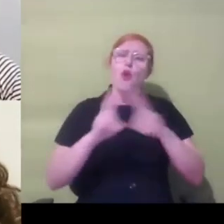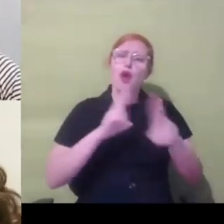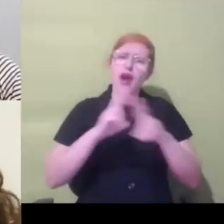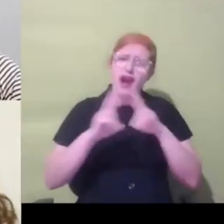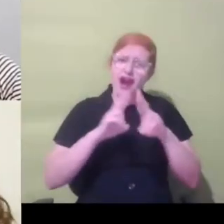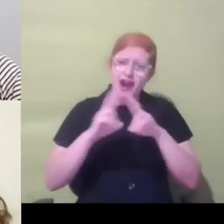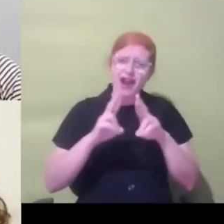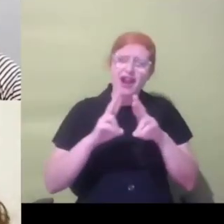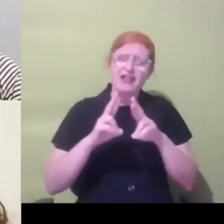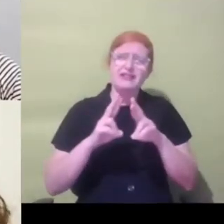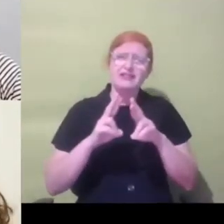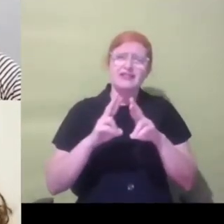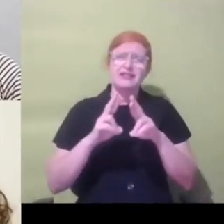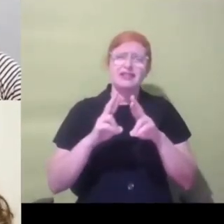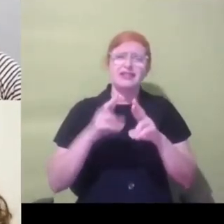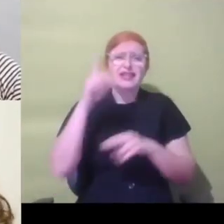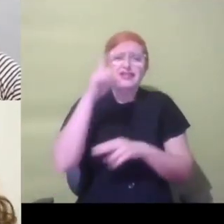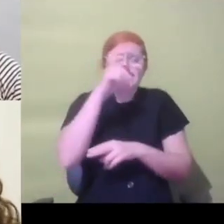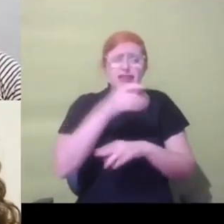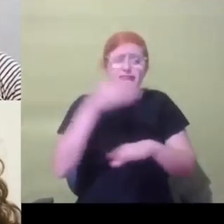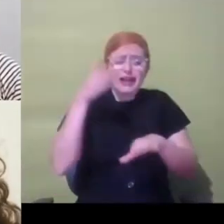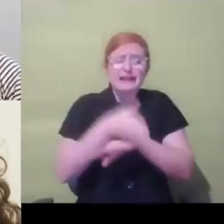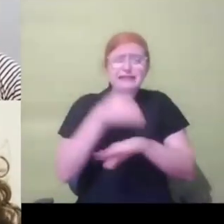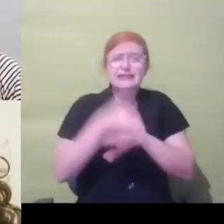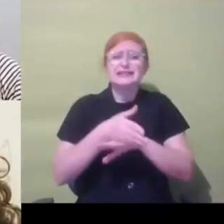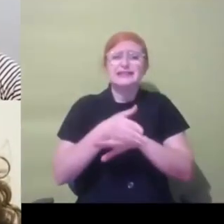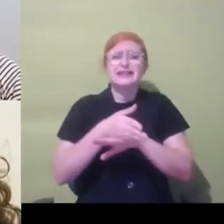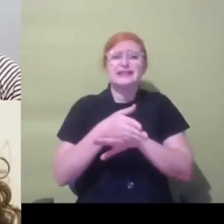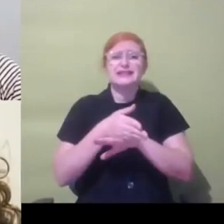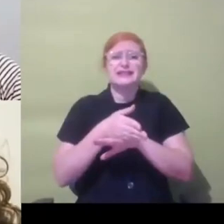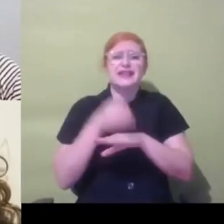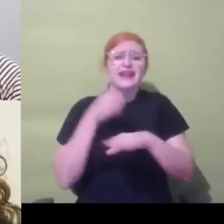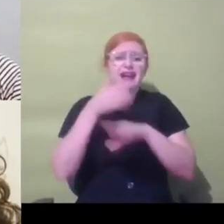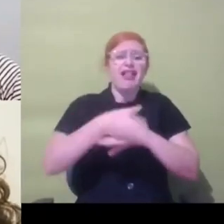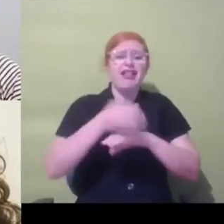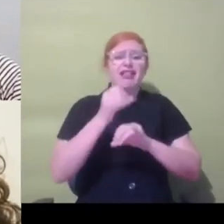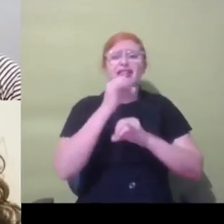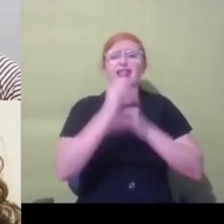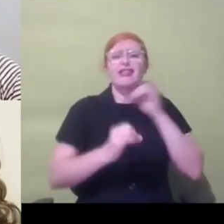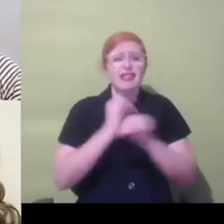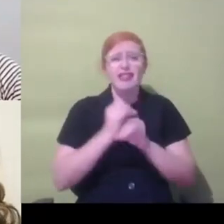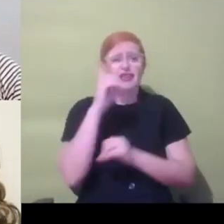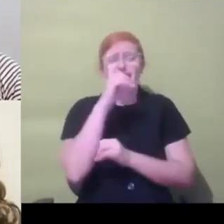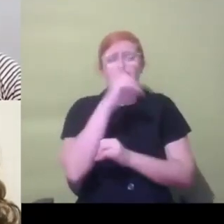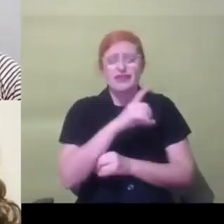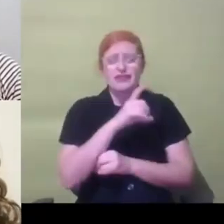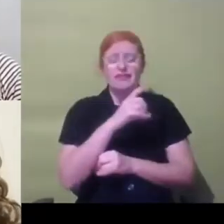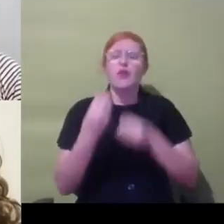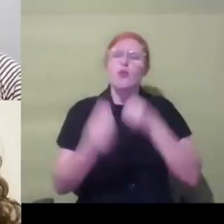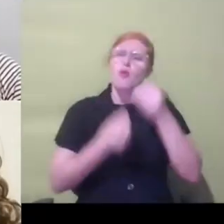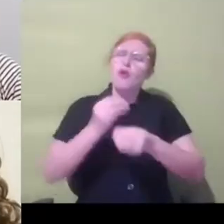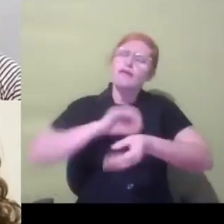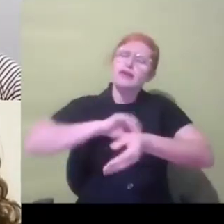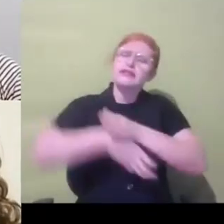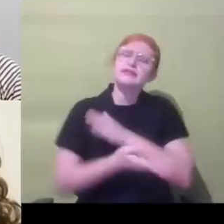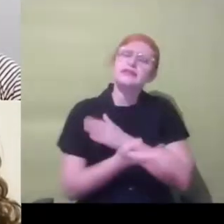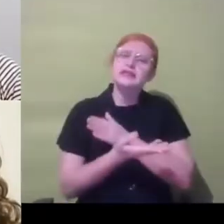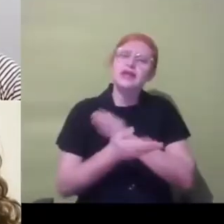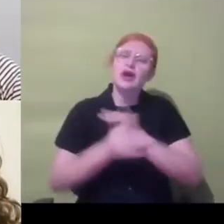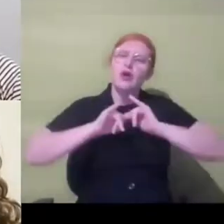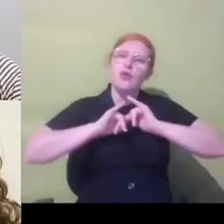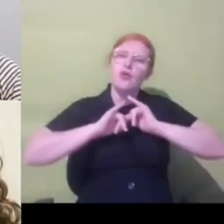uma dificuldade de acessar, de fato, né? E aí a ideia de fazer essa adaptação para